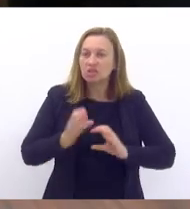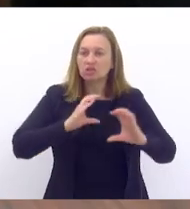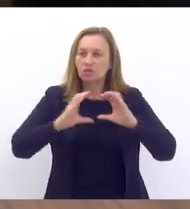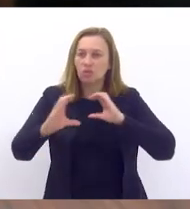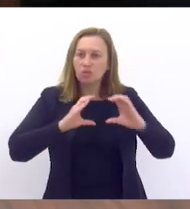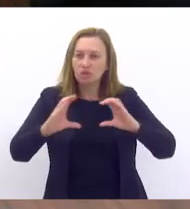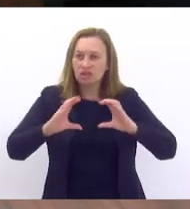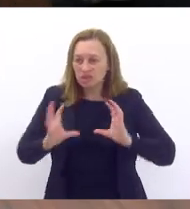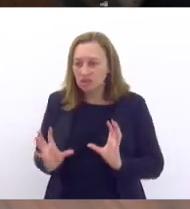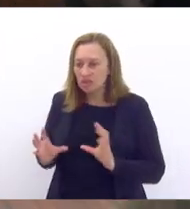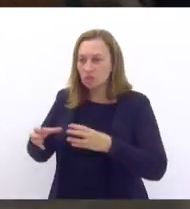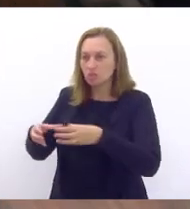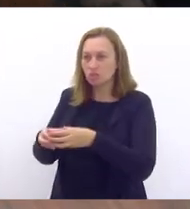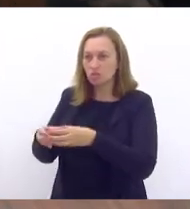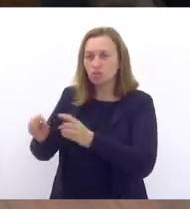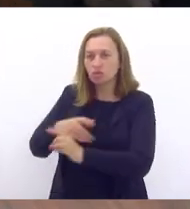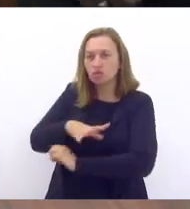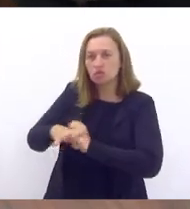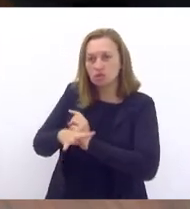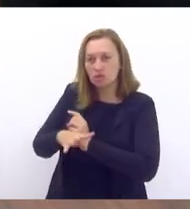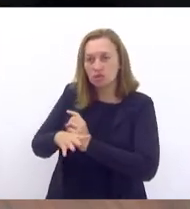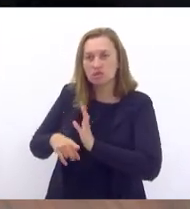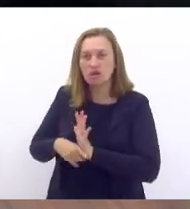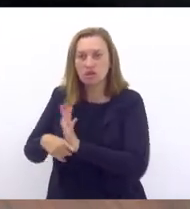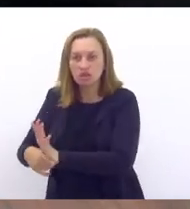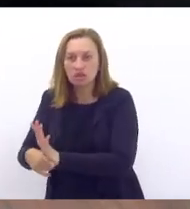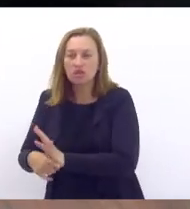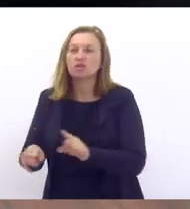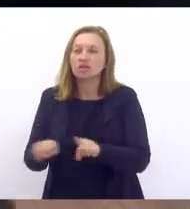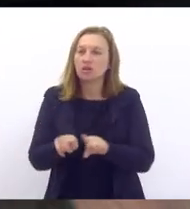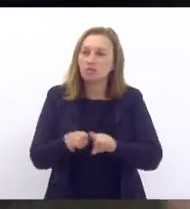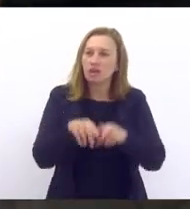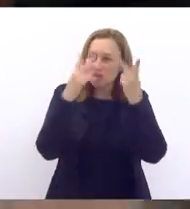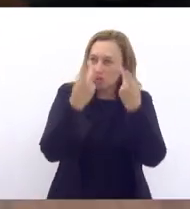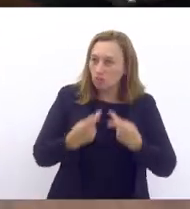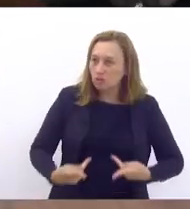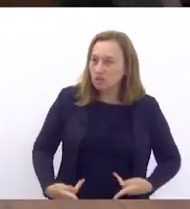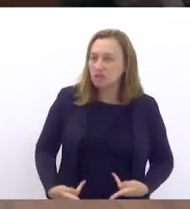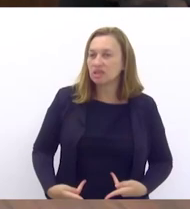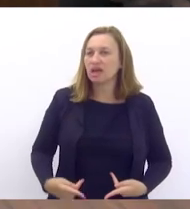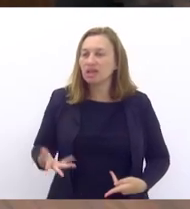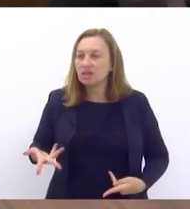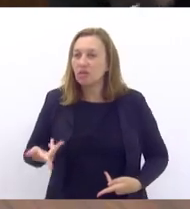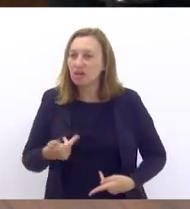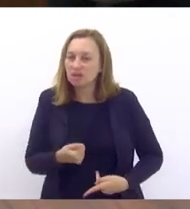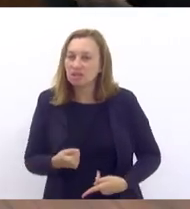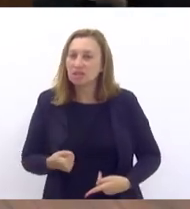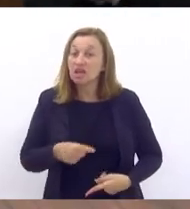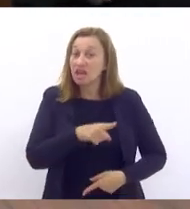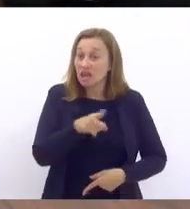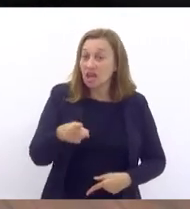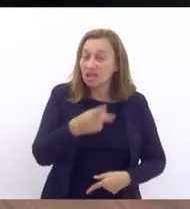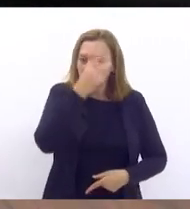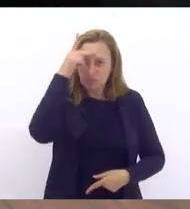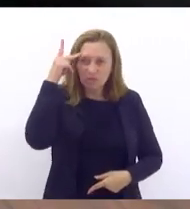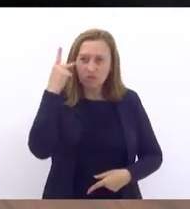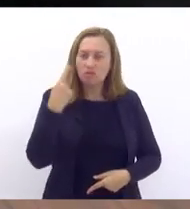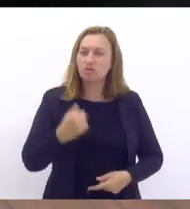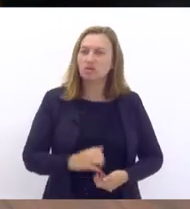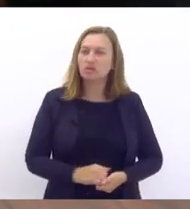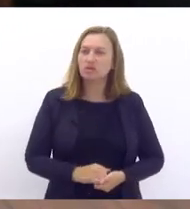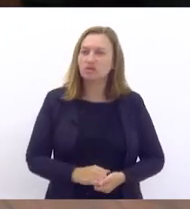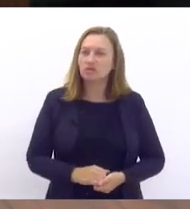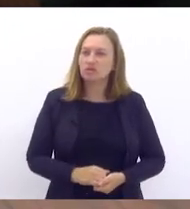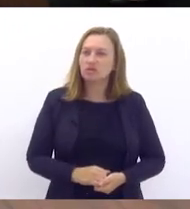rede socioassistencial, condição humanitária acima de tudo, e que aquelas pessoas que ali estão,